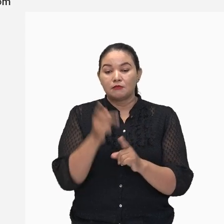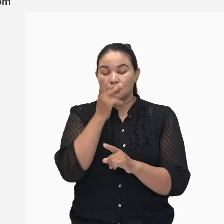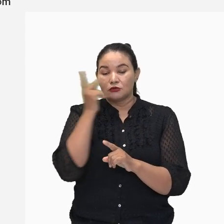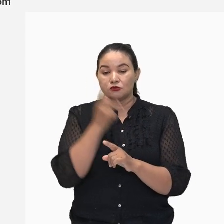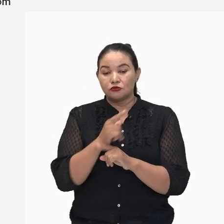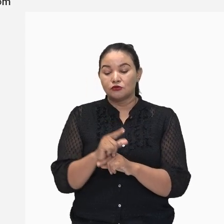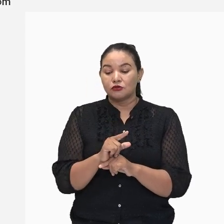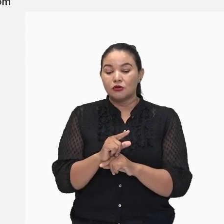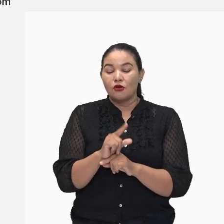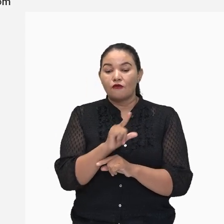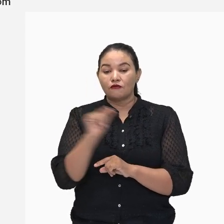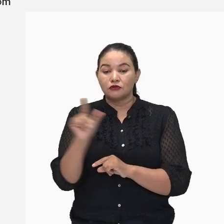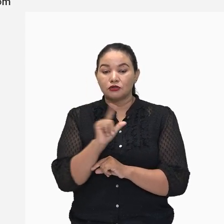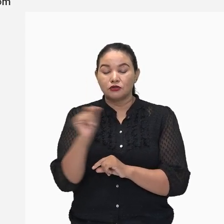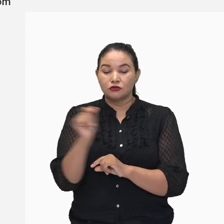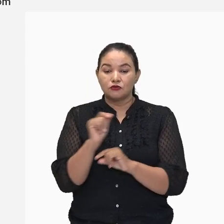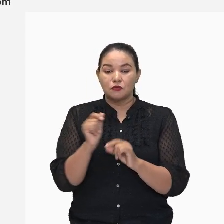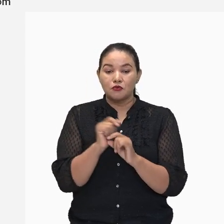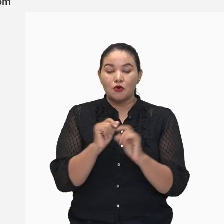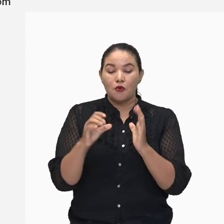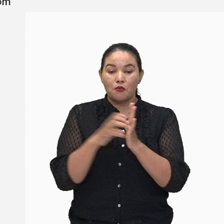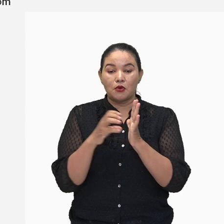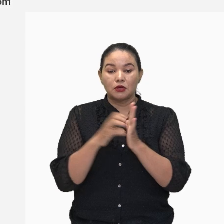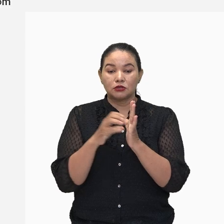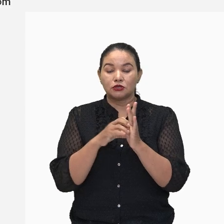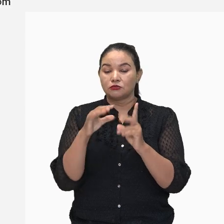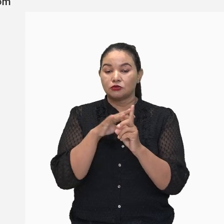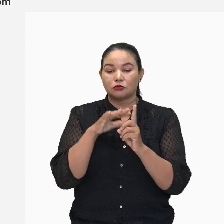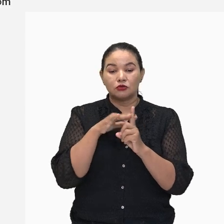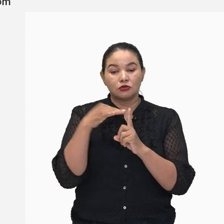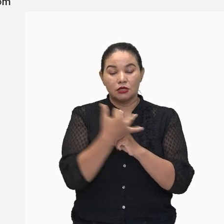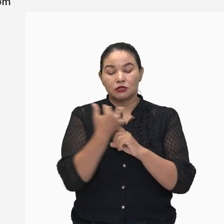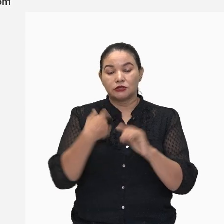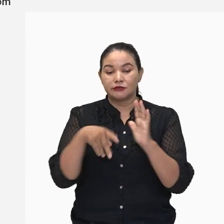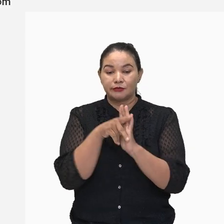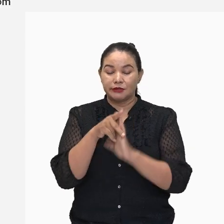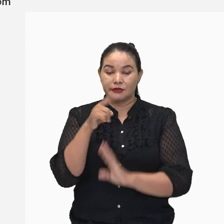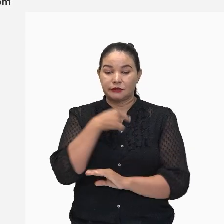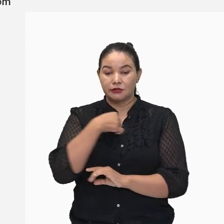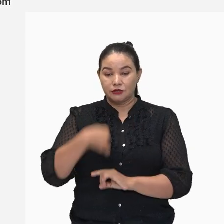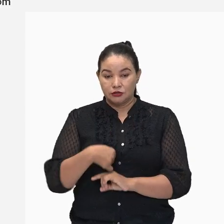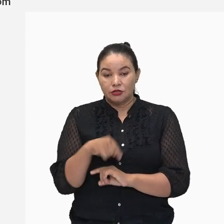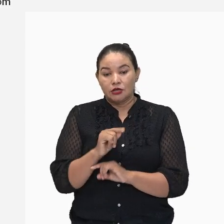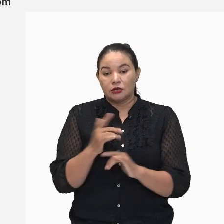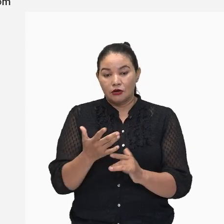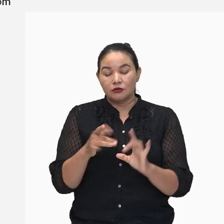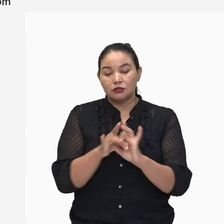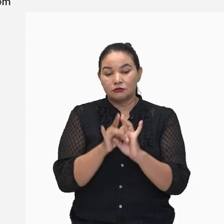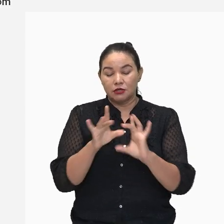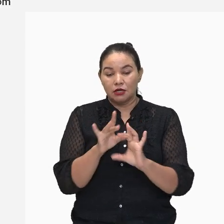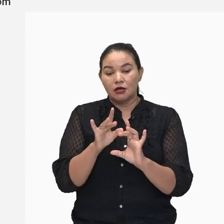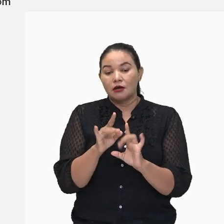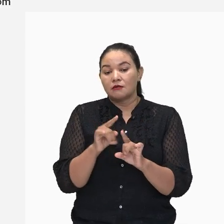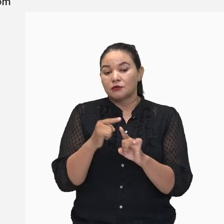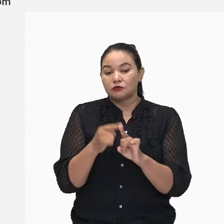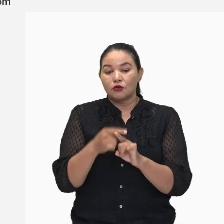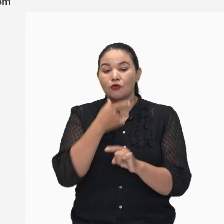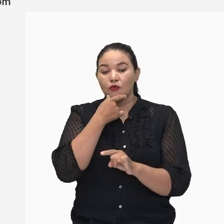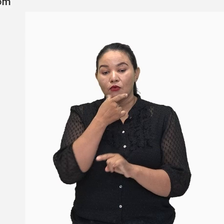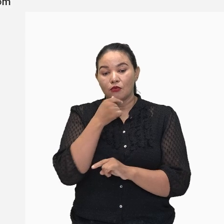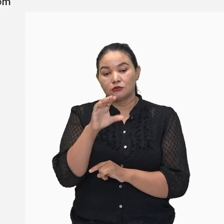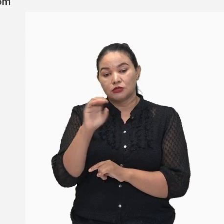regime socialista da China. Isso foi liderado principalmente por Chiang